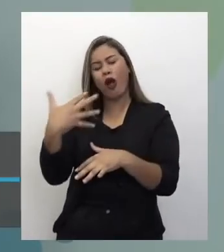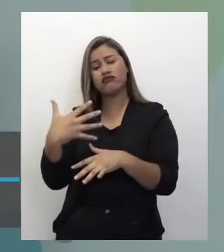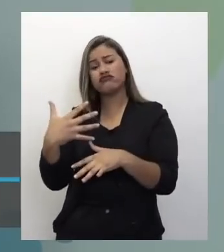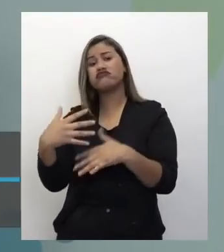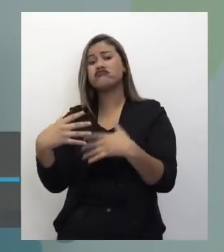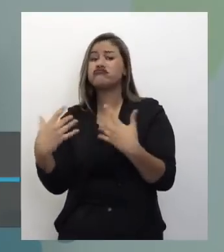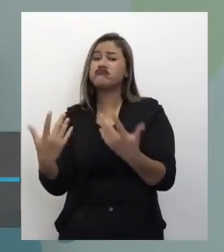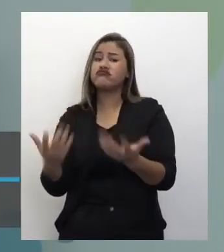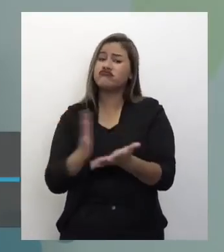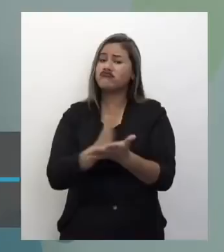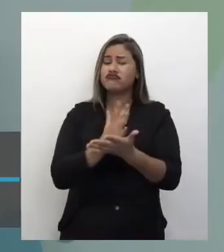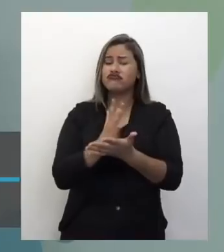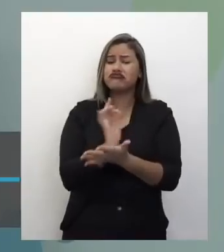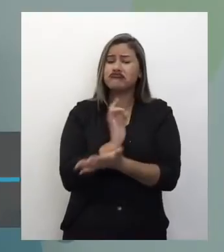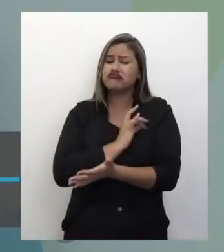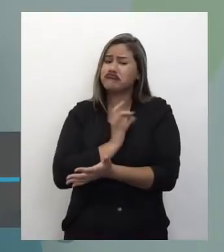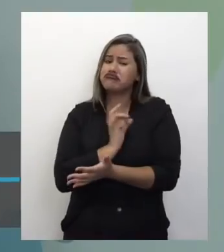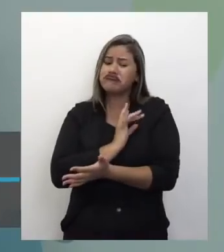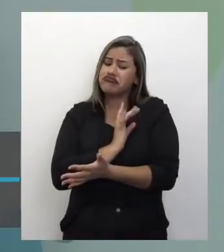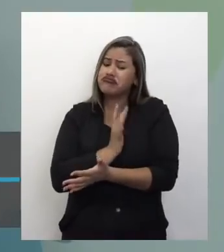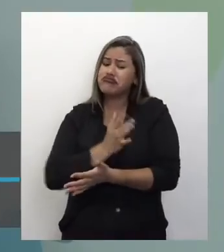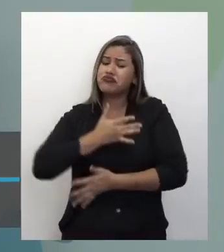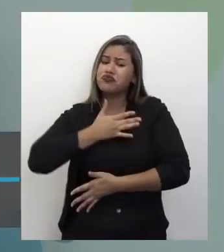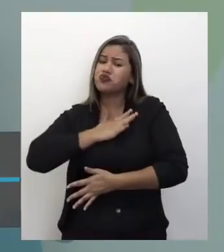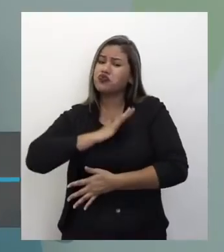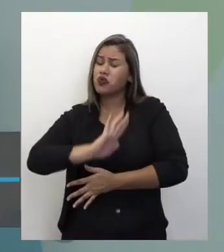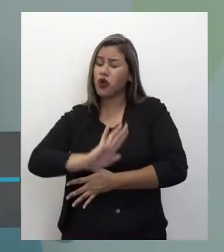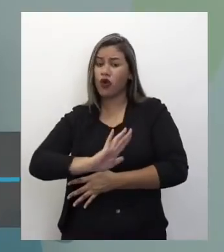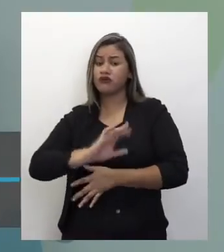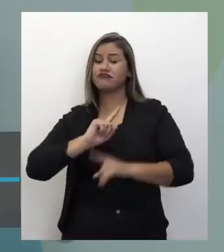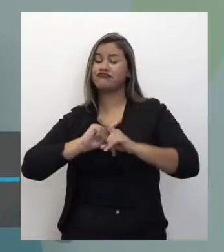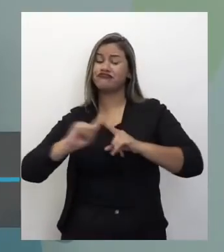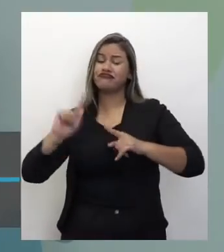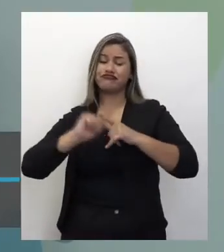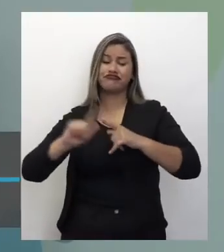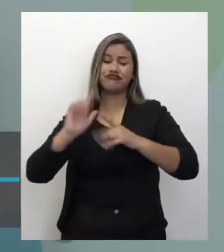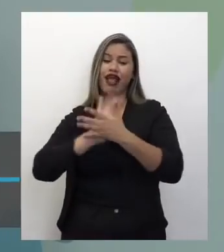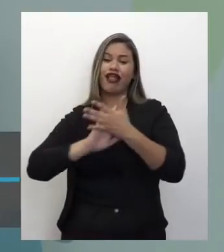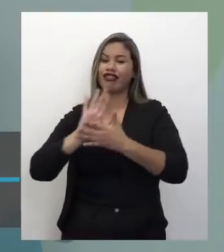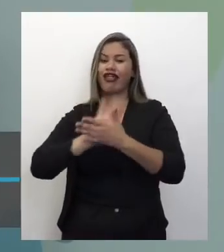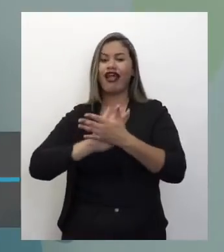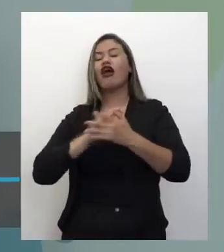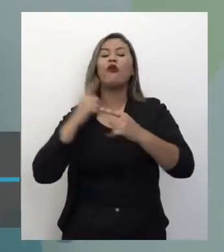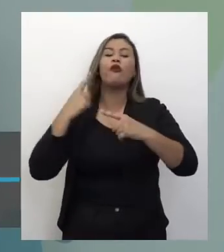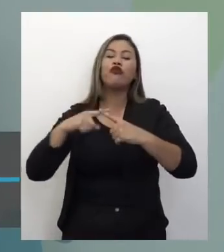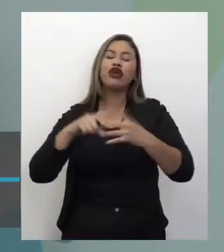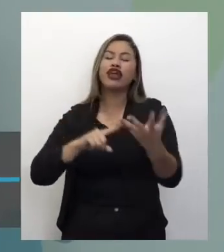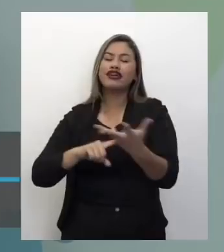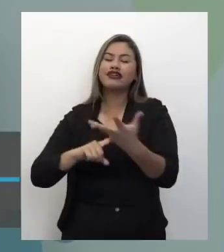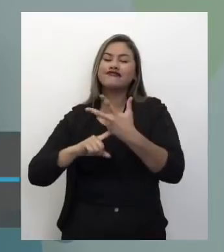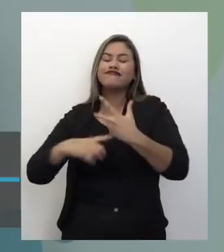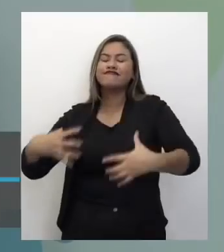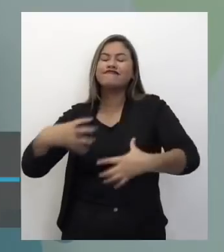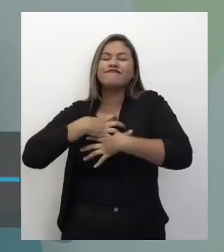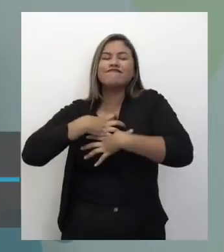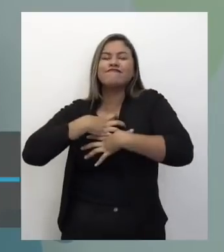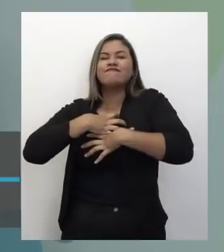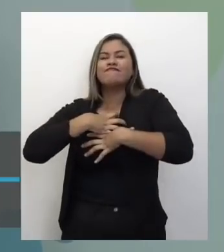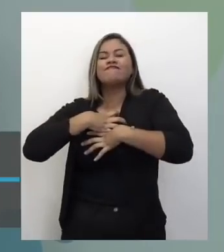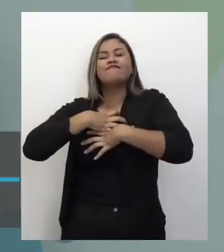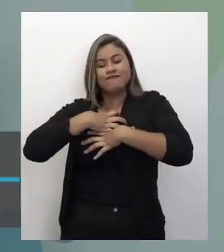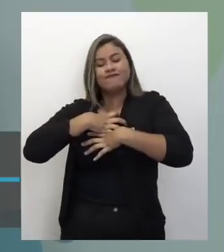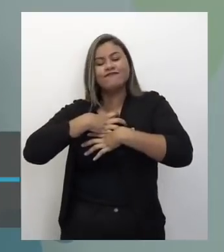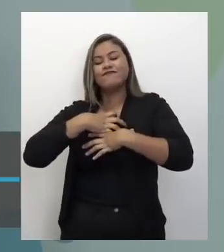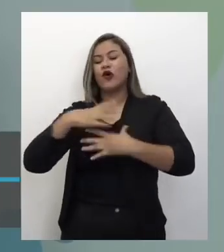tem medo, não gosta e não tem problema, turma. A arte é para ser vivida e sentida por